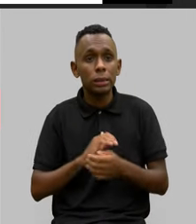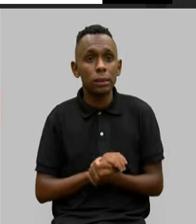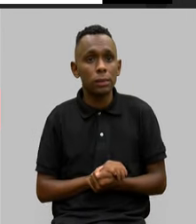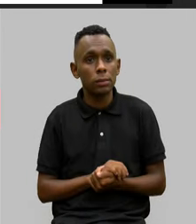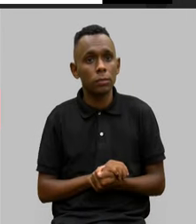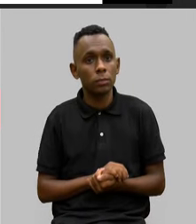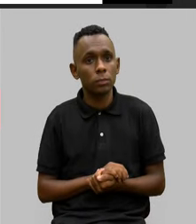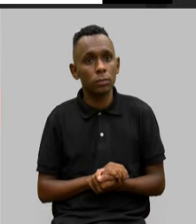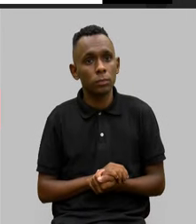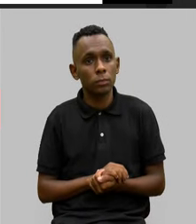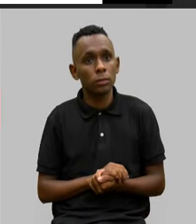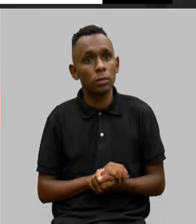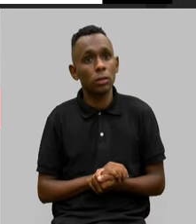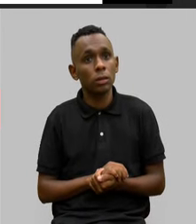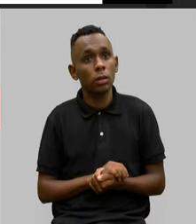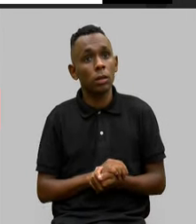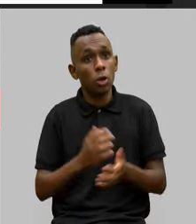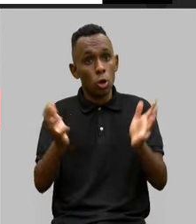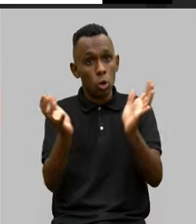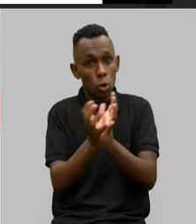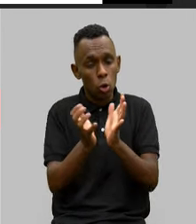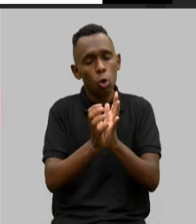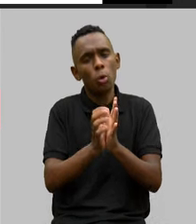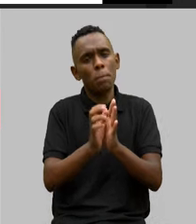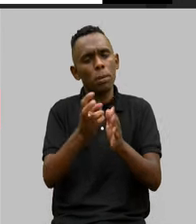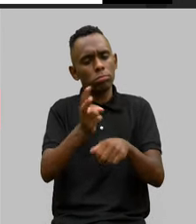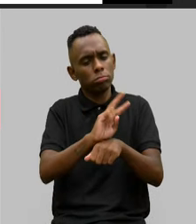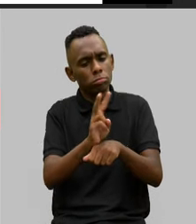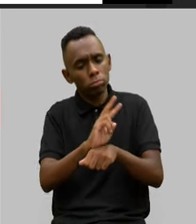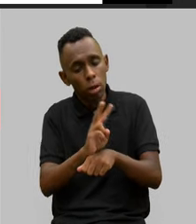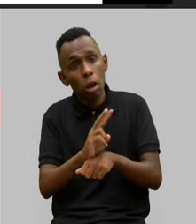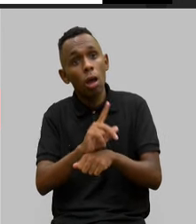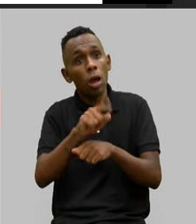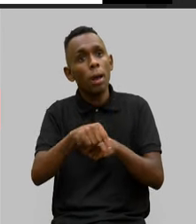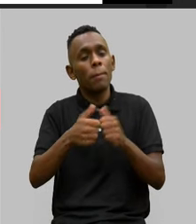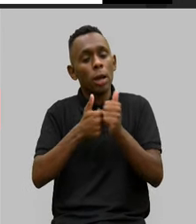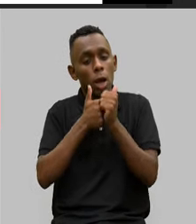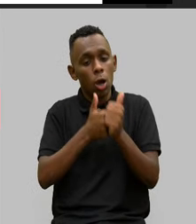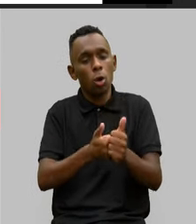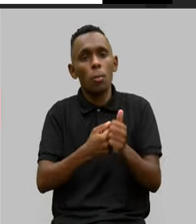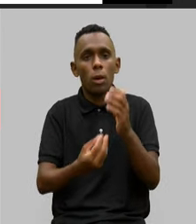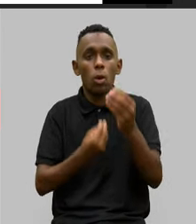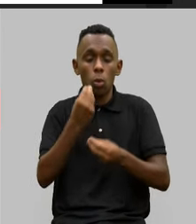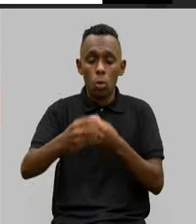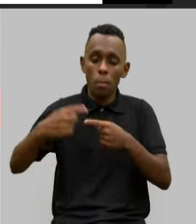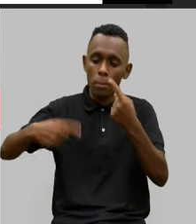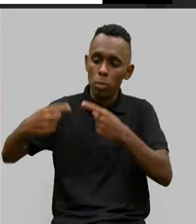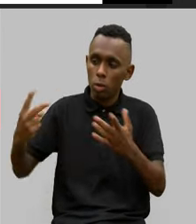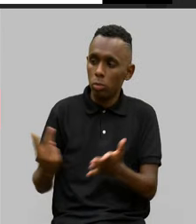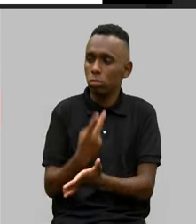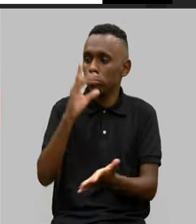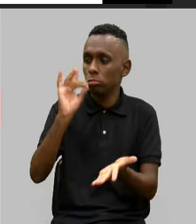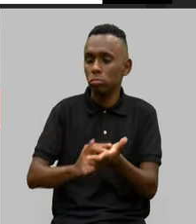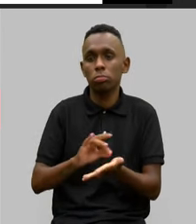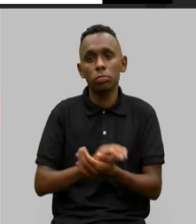técnicas estabelece uma comissão de monitoramento inclusive para acompanhamento da execução dessa política